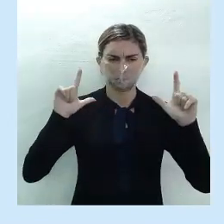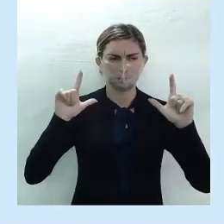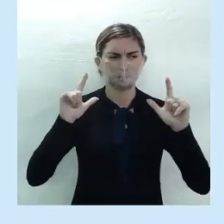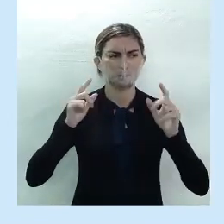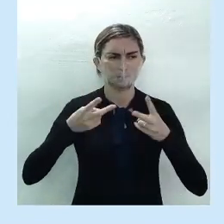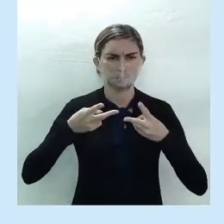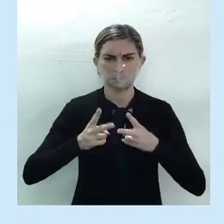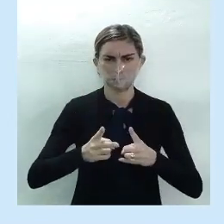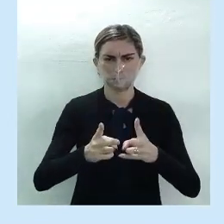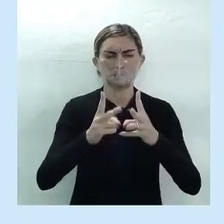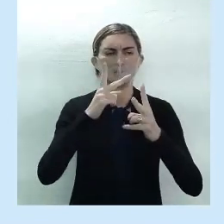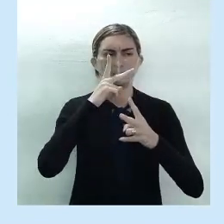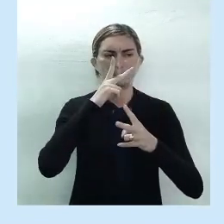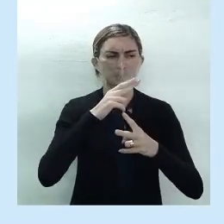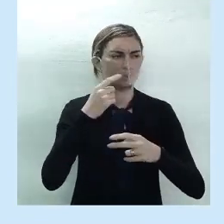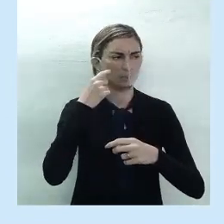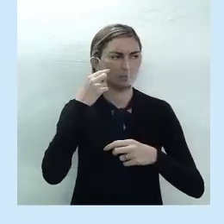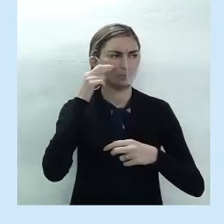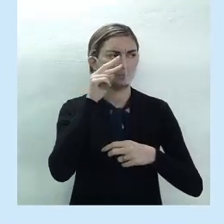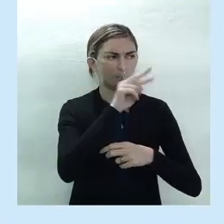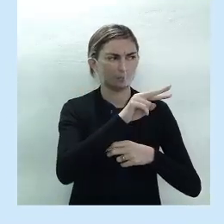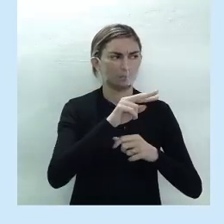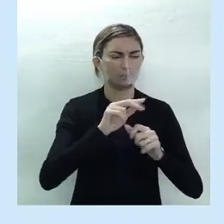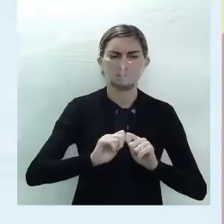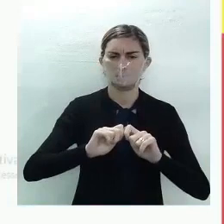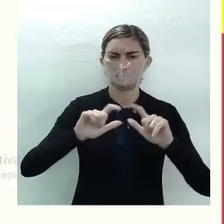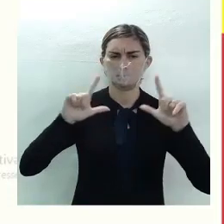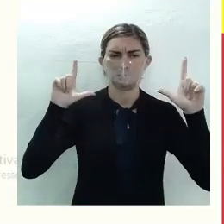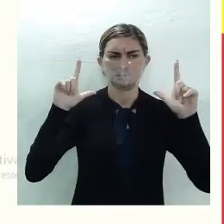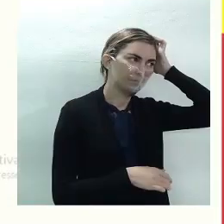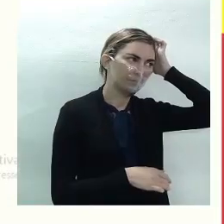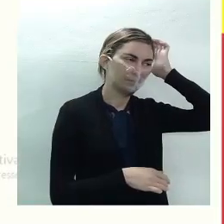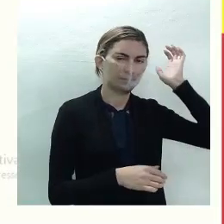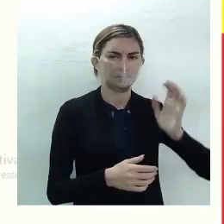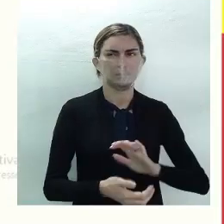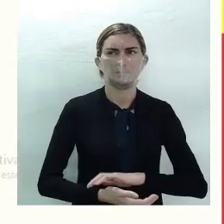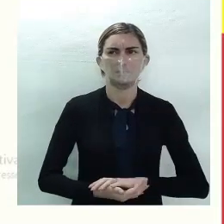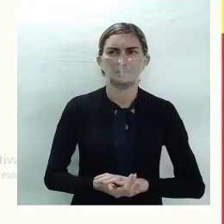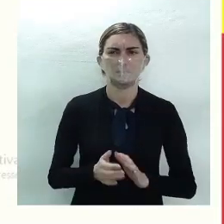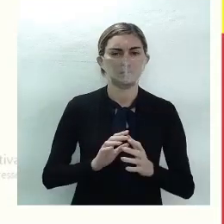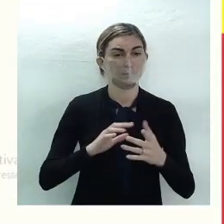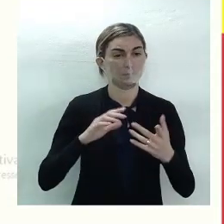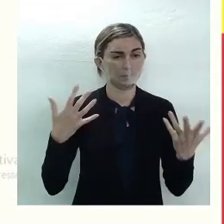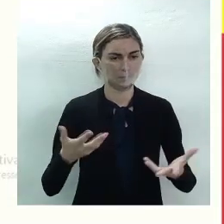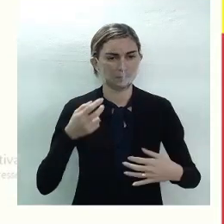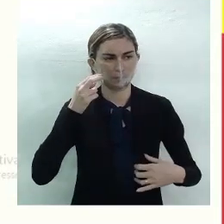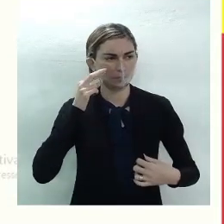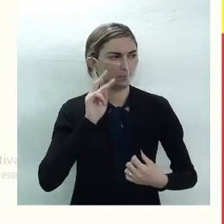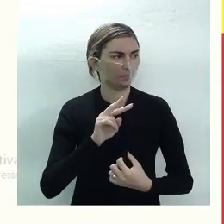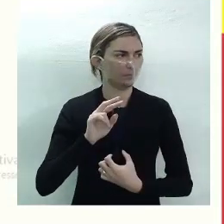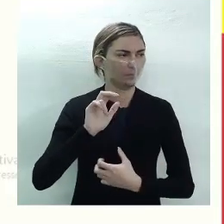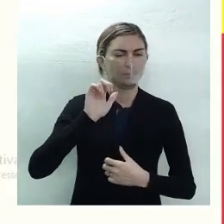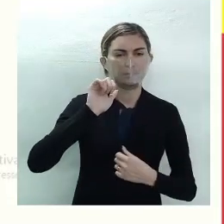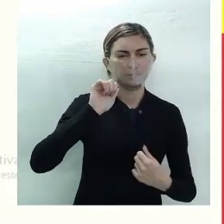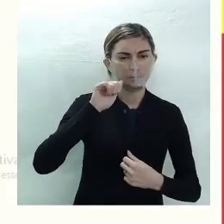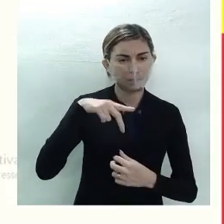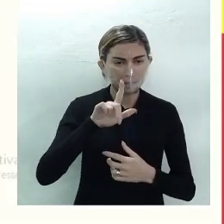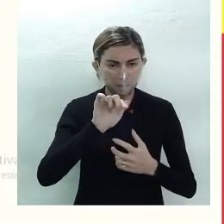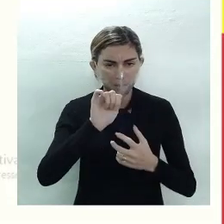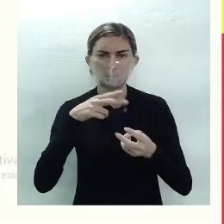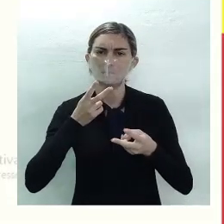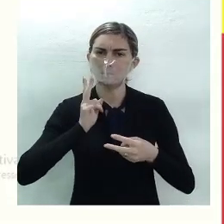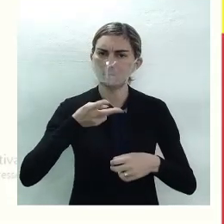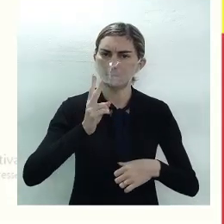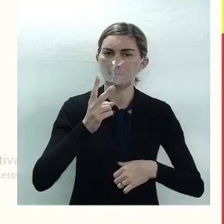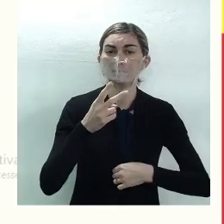mesmo. Beleza? Então, observe aí na tela de vocês. Então, ó, veja que os ângulos são mantidos